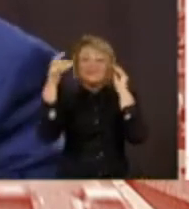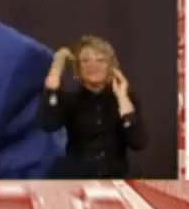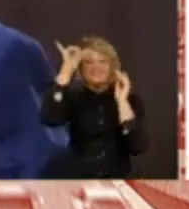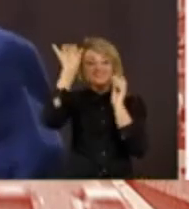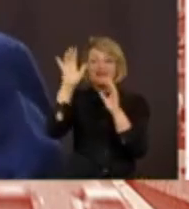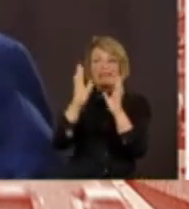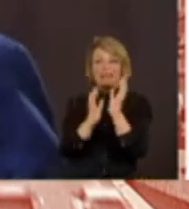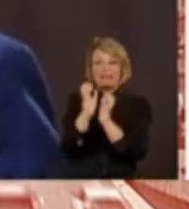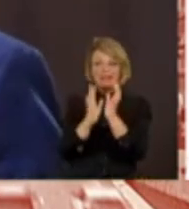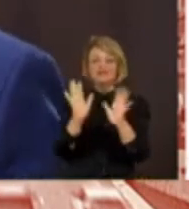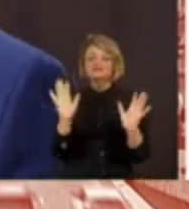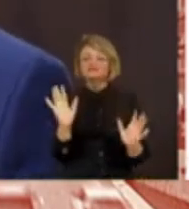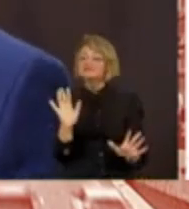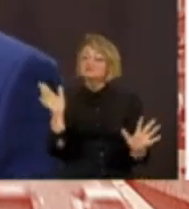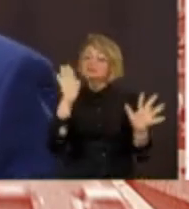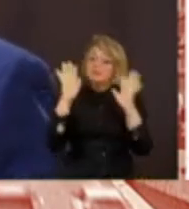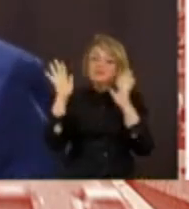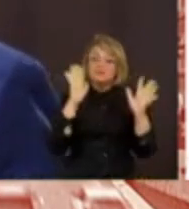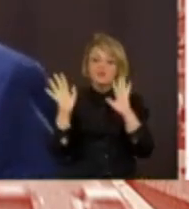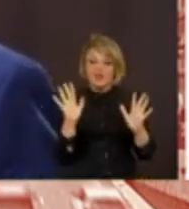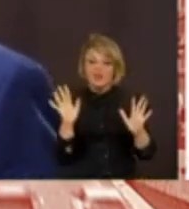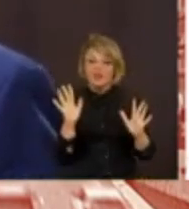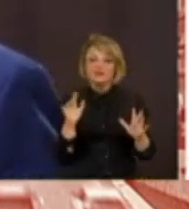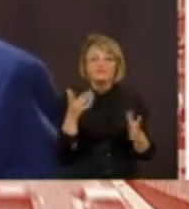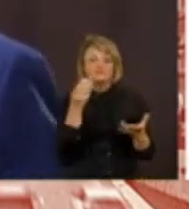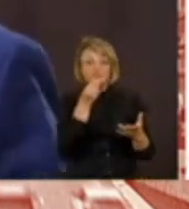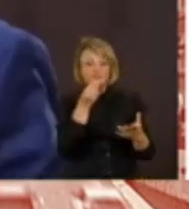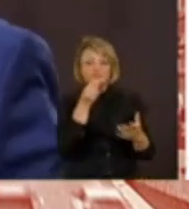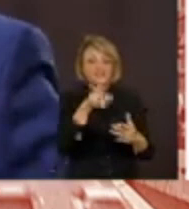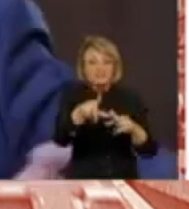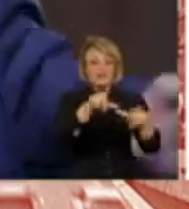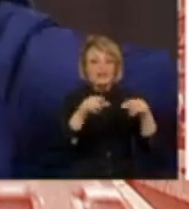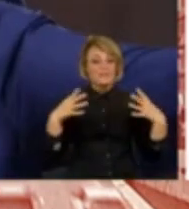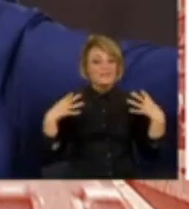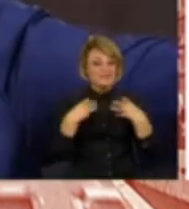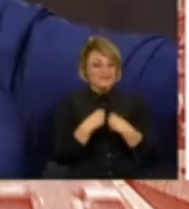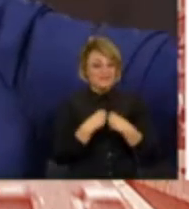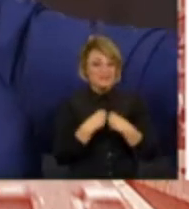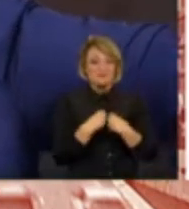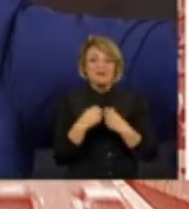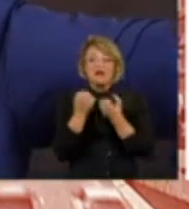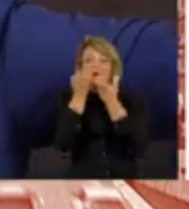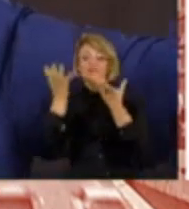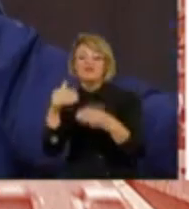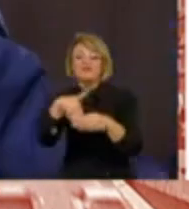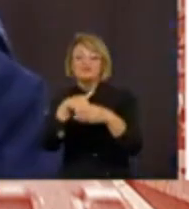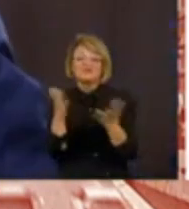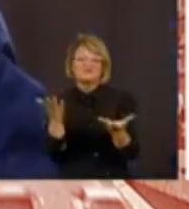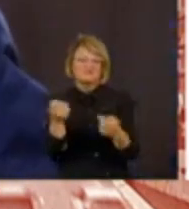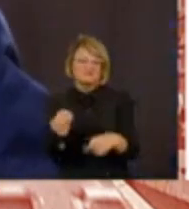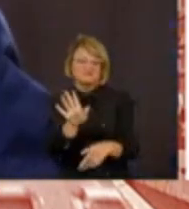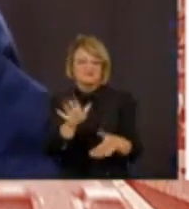faz. Na medida, e aí muita gente vai dizer o seguinte: não necessariamente na medida em que os ministros do Supremo não